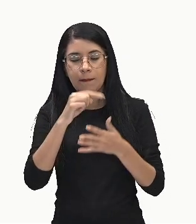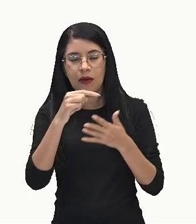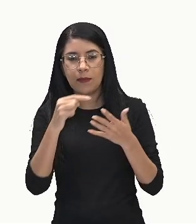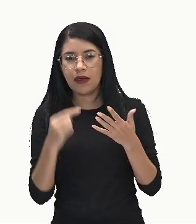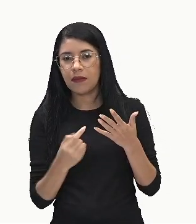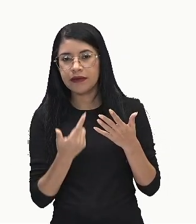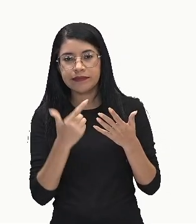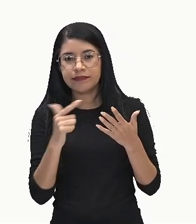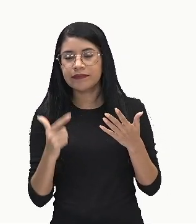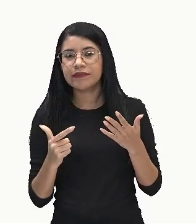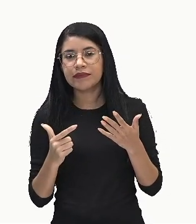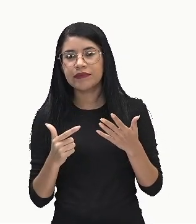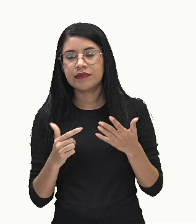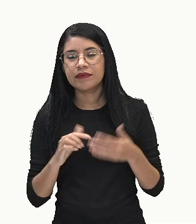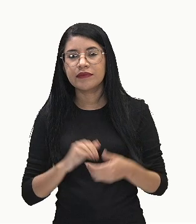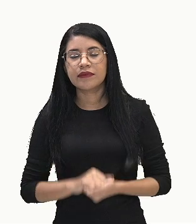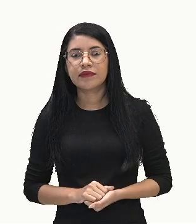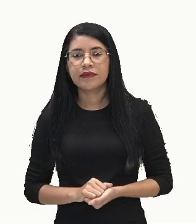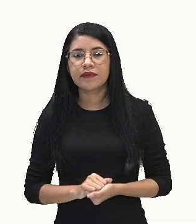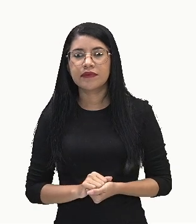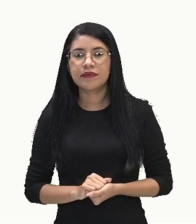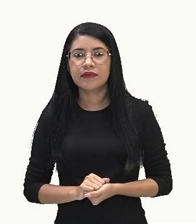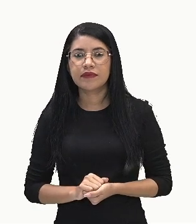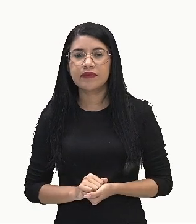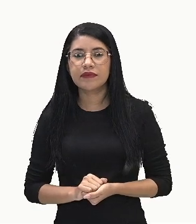Então, o aluno